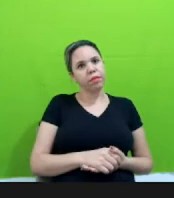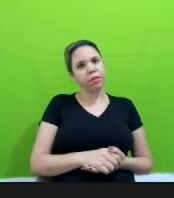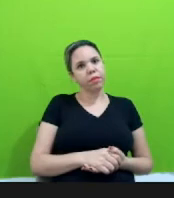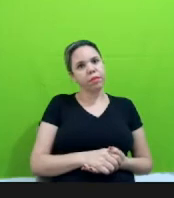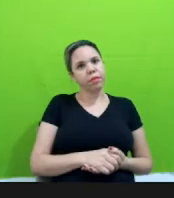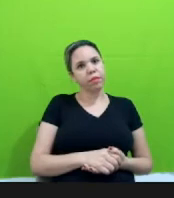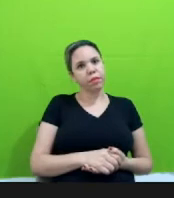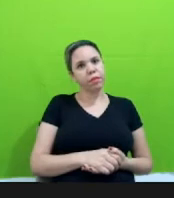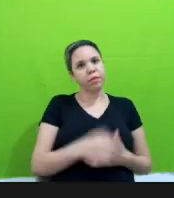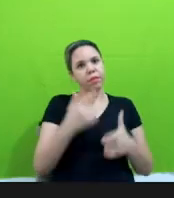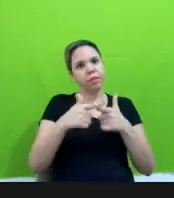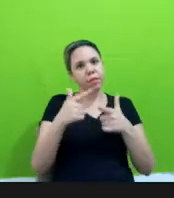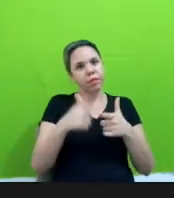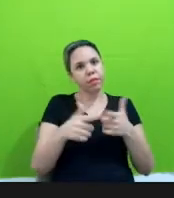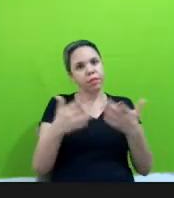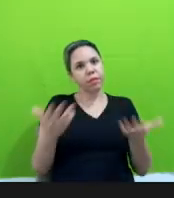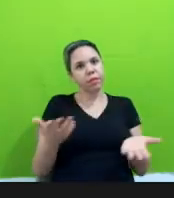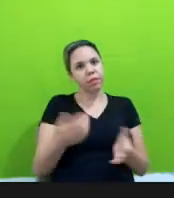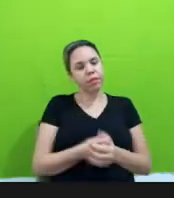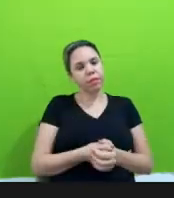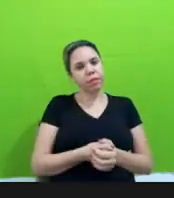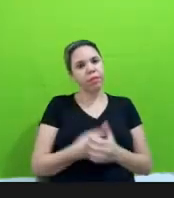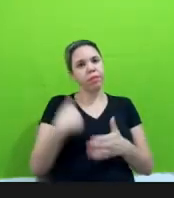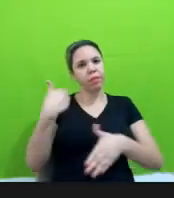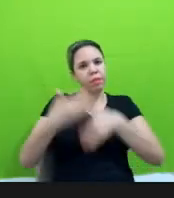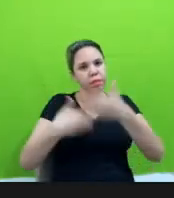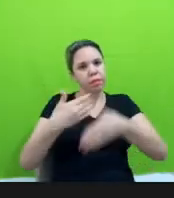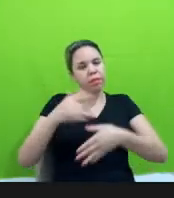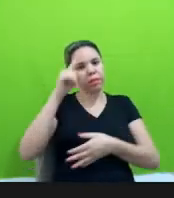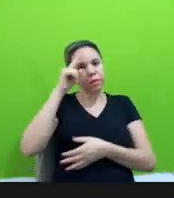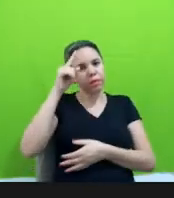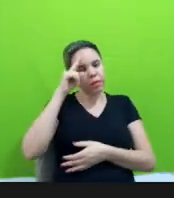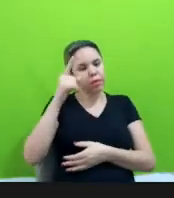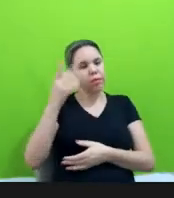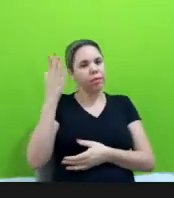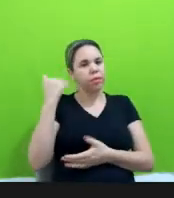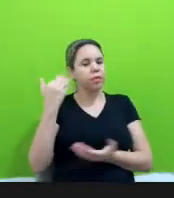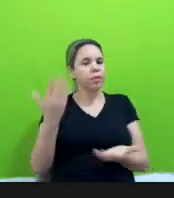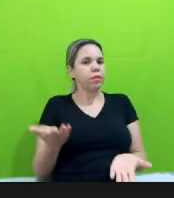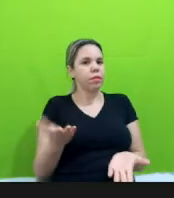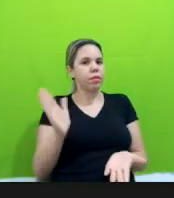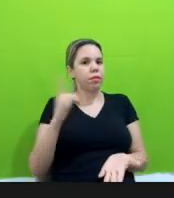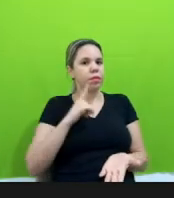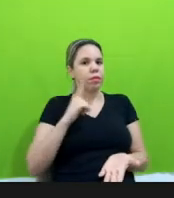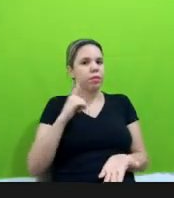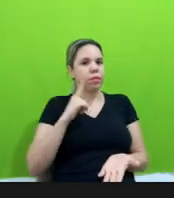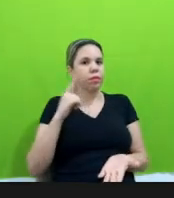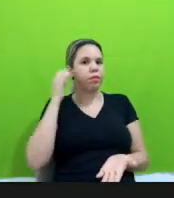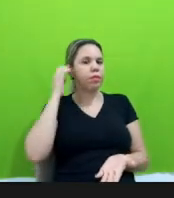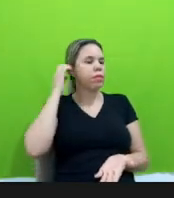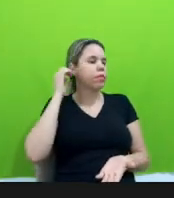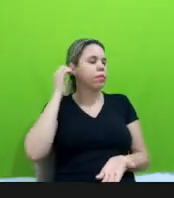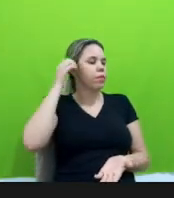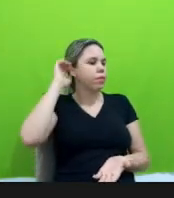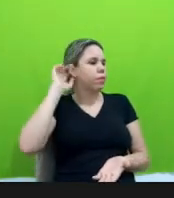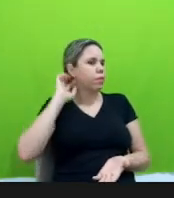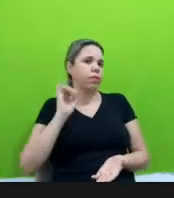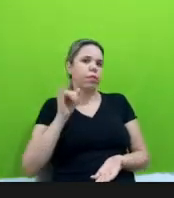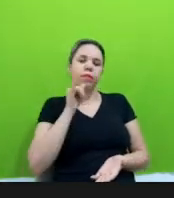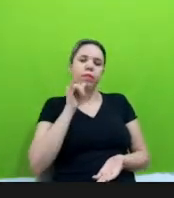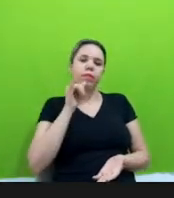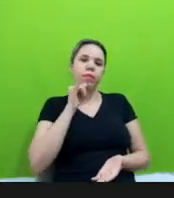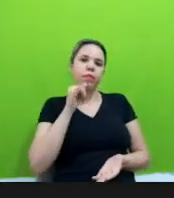Isso é um problema que a gente tem enfrentado diariamente, né? Fiquem sabendo, né? A gente já tem algumas